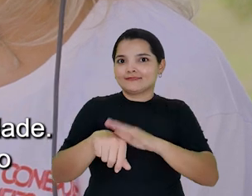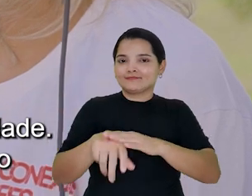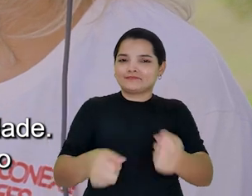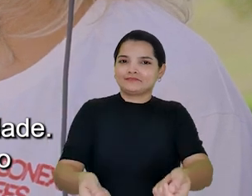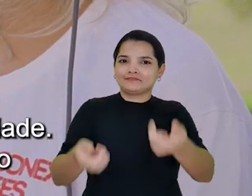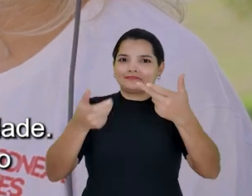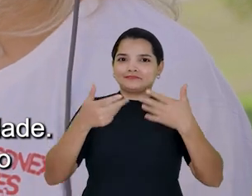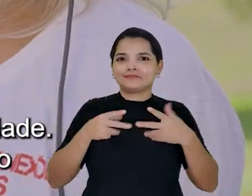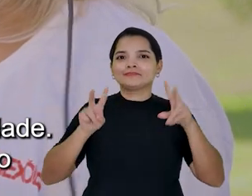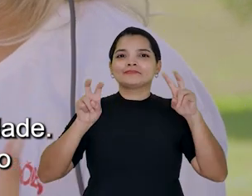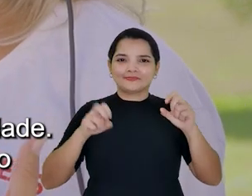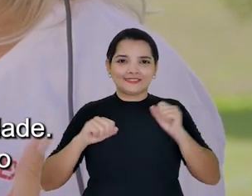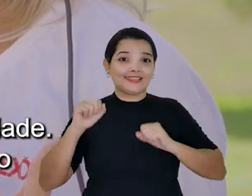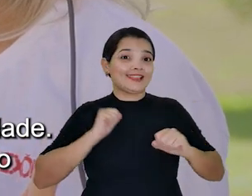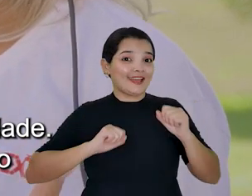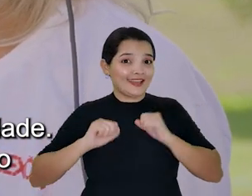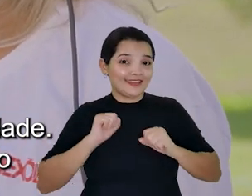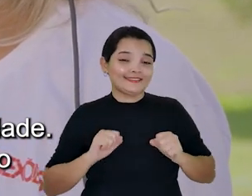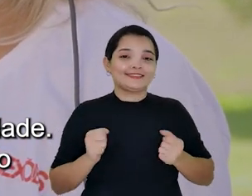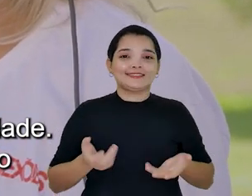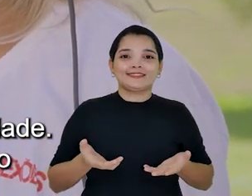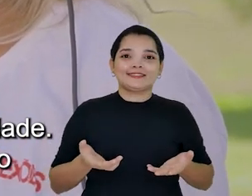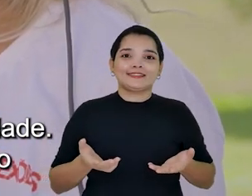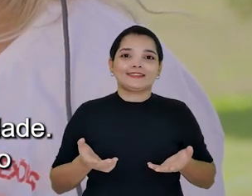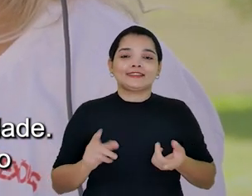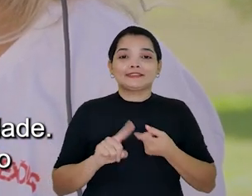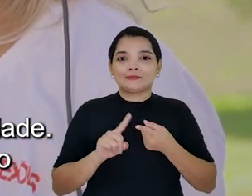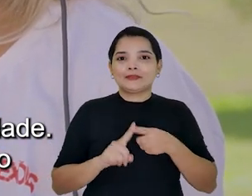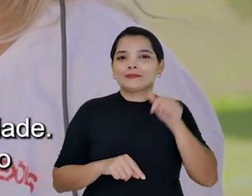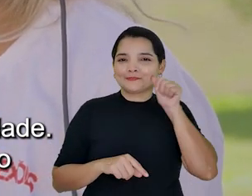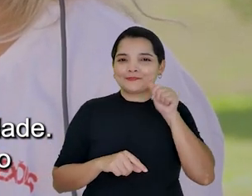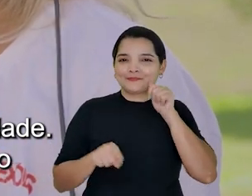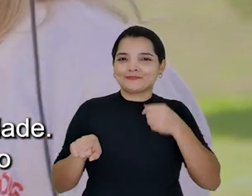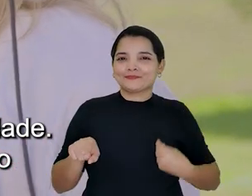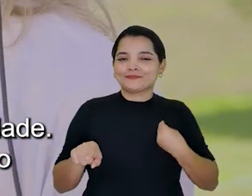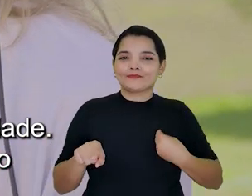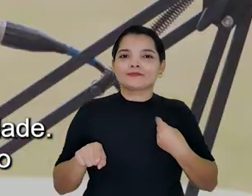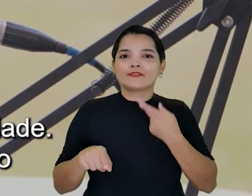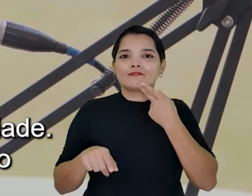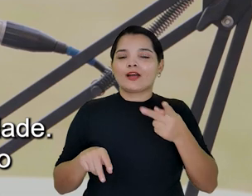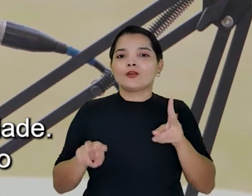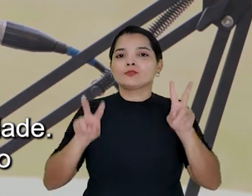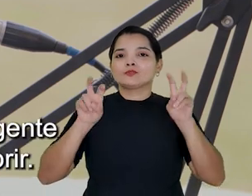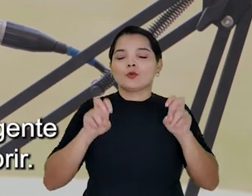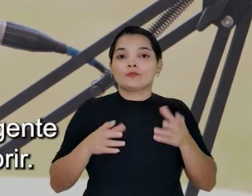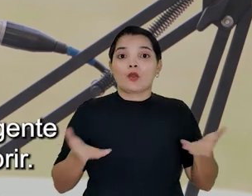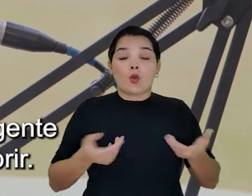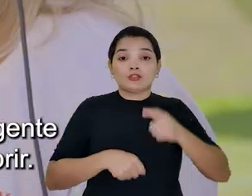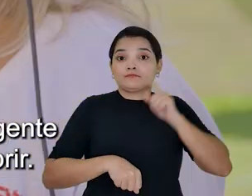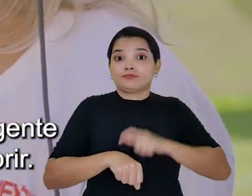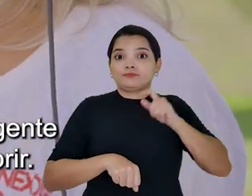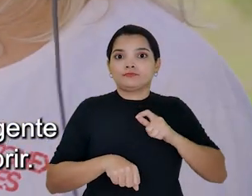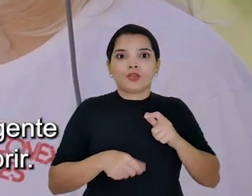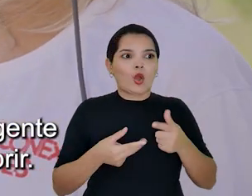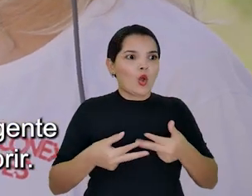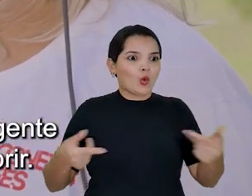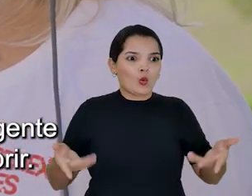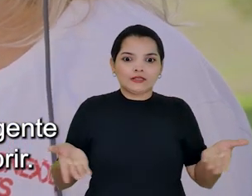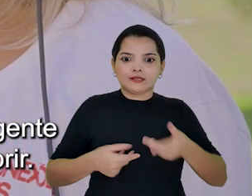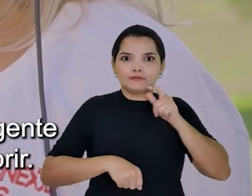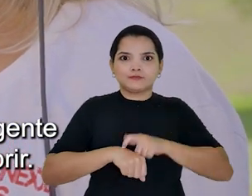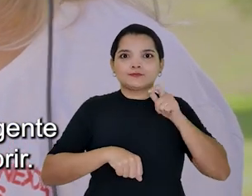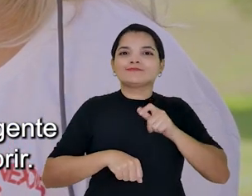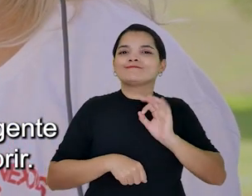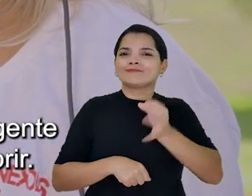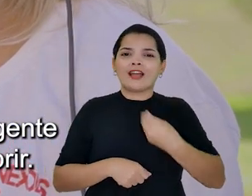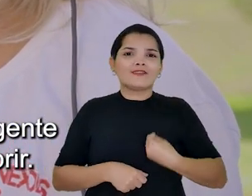da ansiedade eh uma uma uma convidada falou do É para já é tá tudo é para já e é assim mesmo a